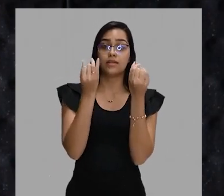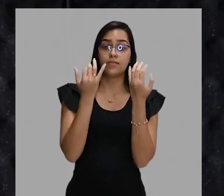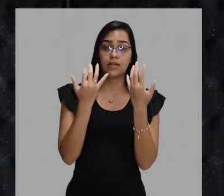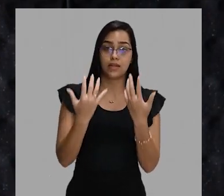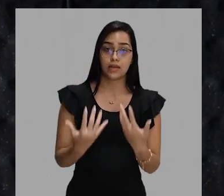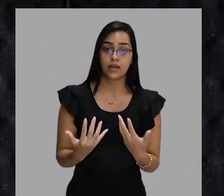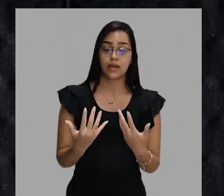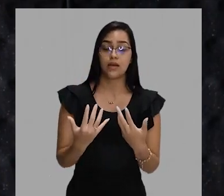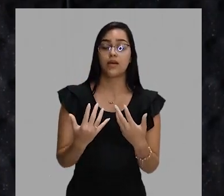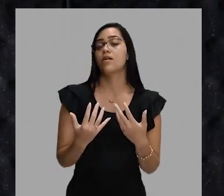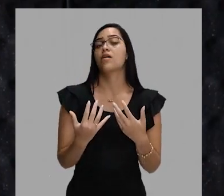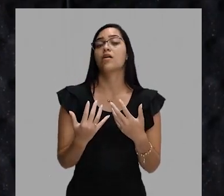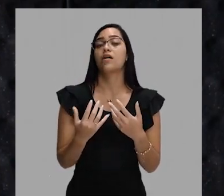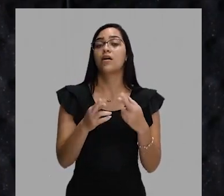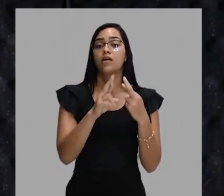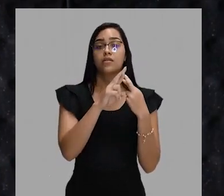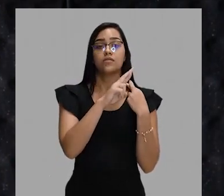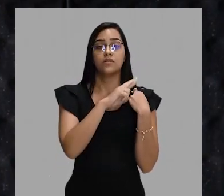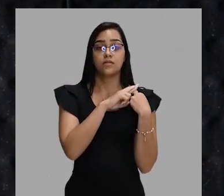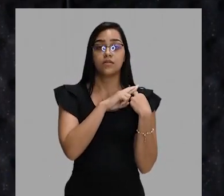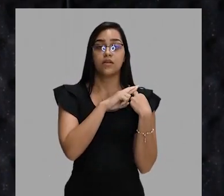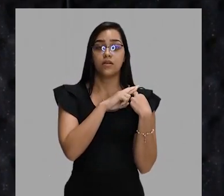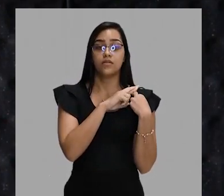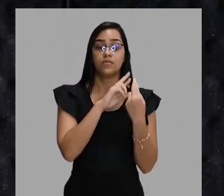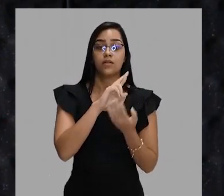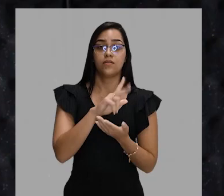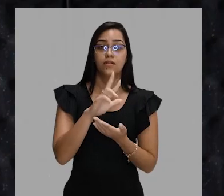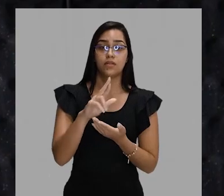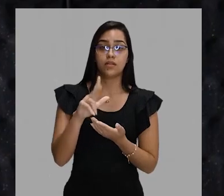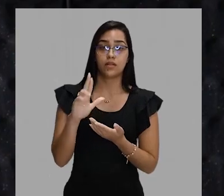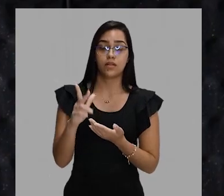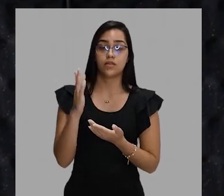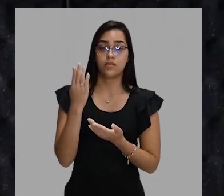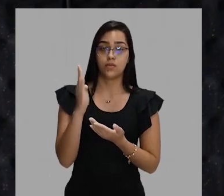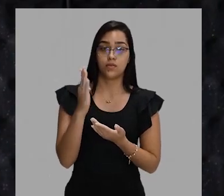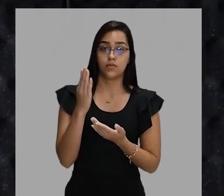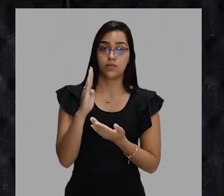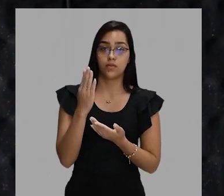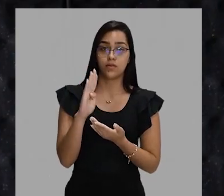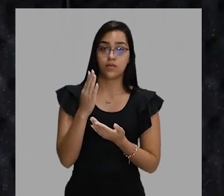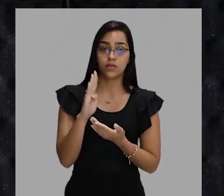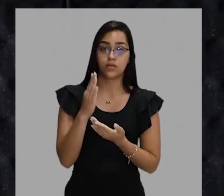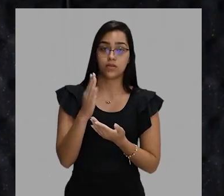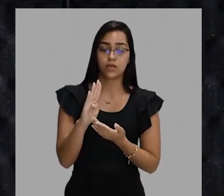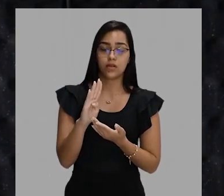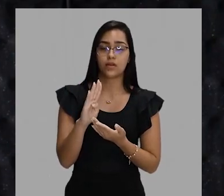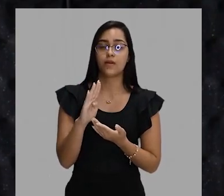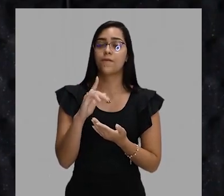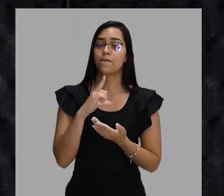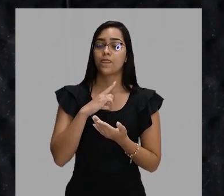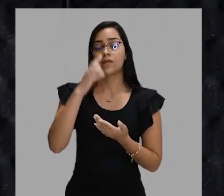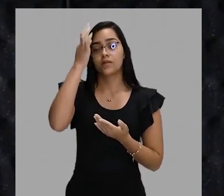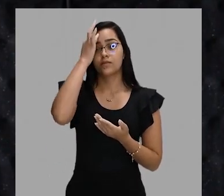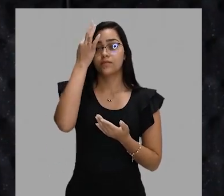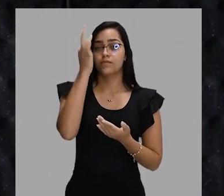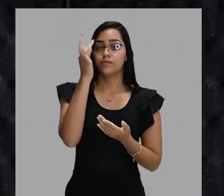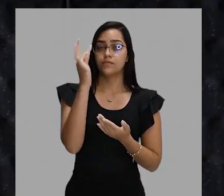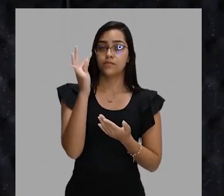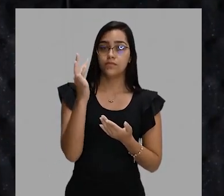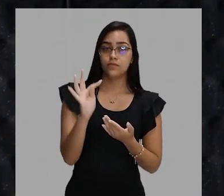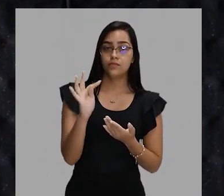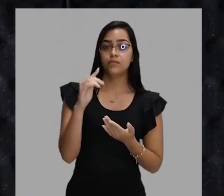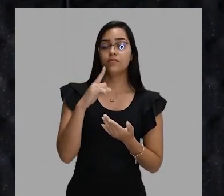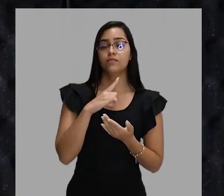explicar os mecanismos responsáveis pela diversidade biológica, então uma das teorias